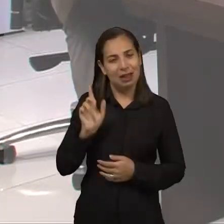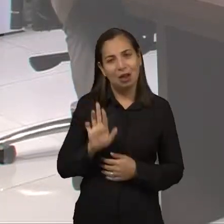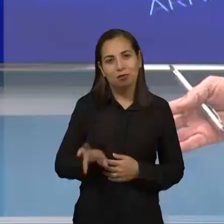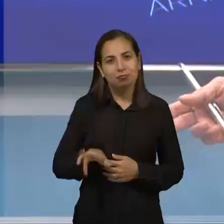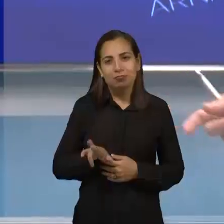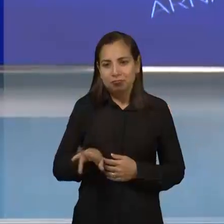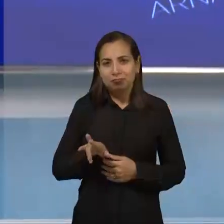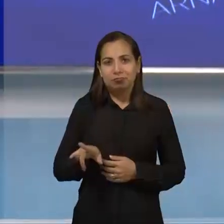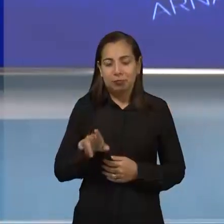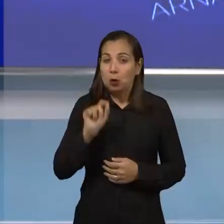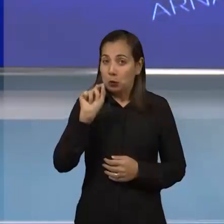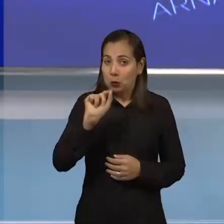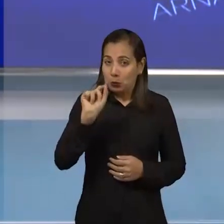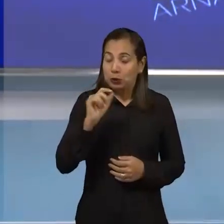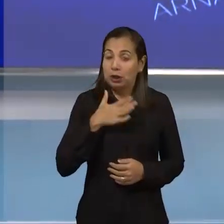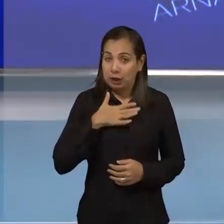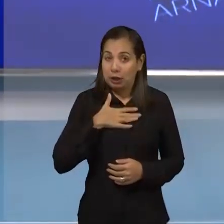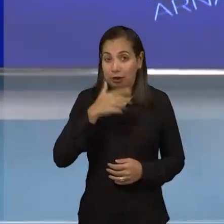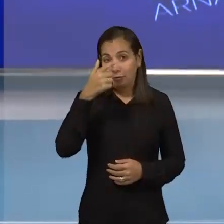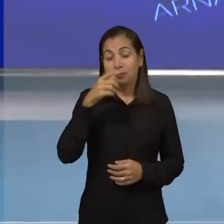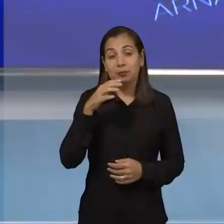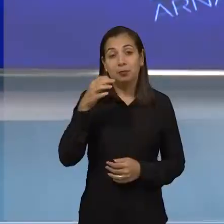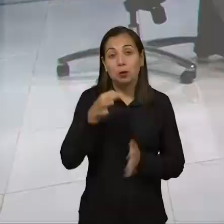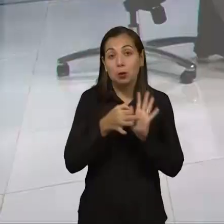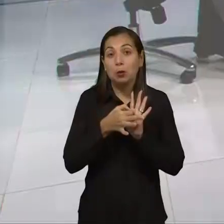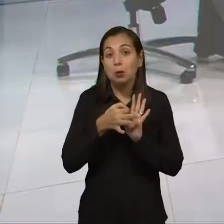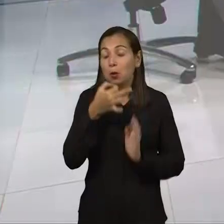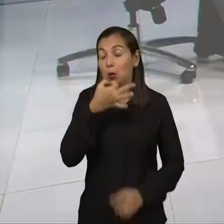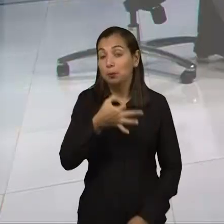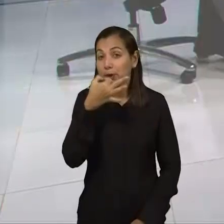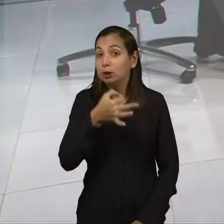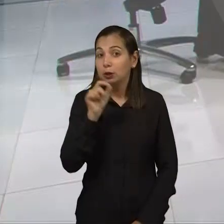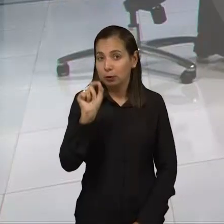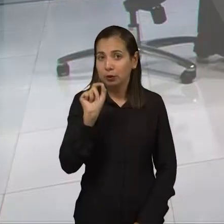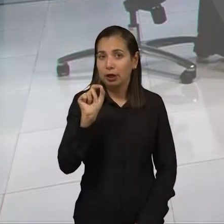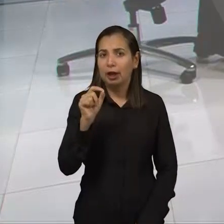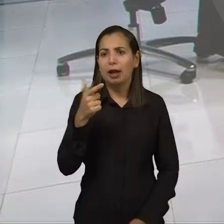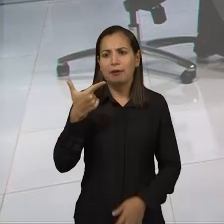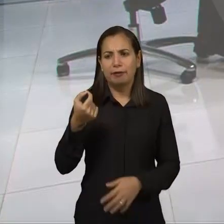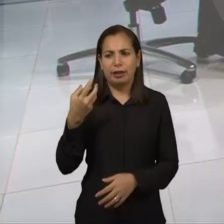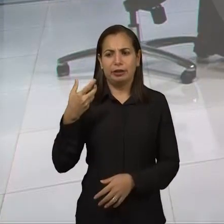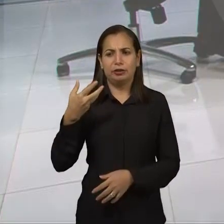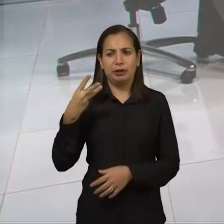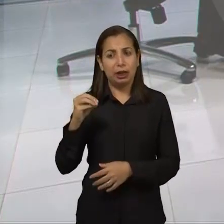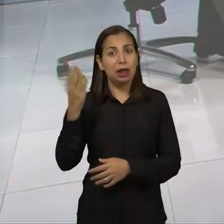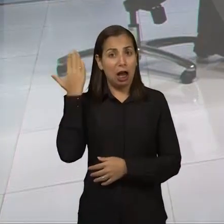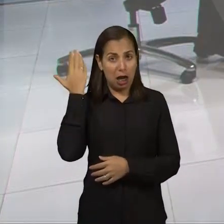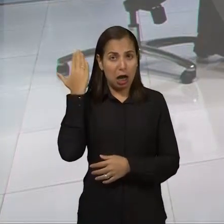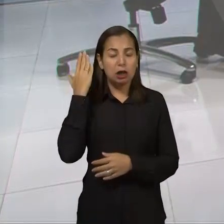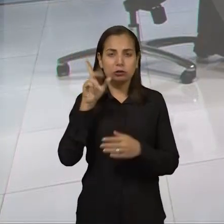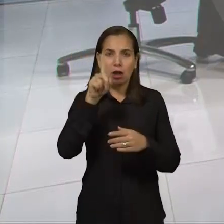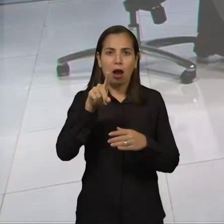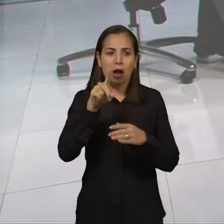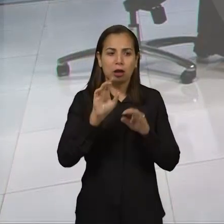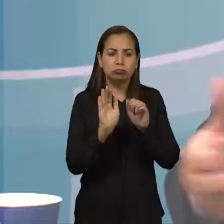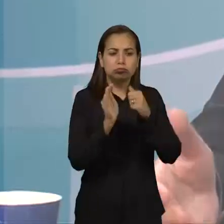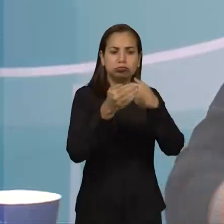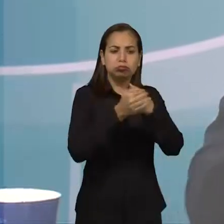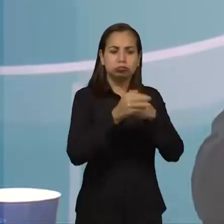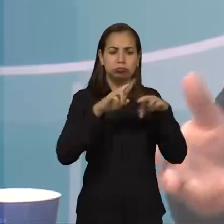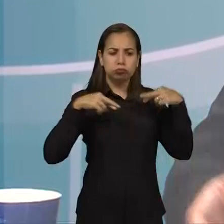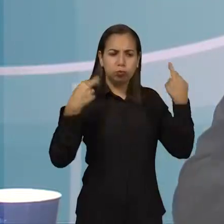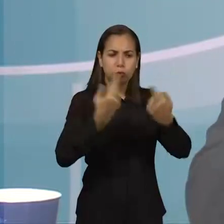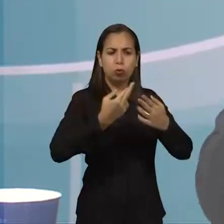era... a minha construção era, há 20, 30 anos atrás, não era assim, mas a gente não consegue voltar. Hoje, na era